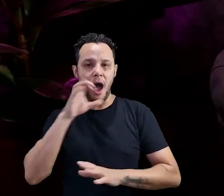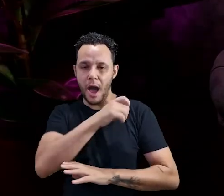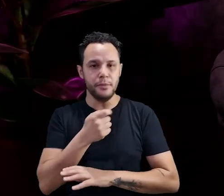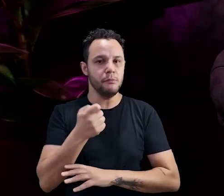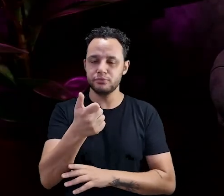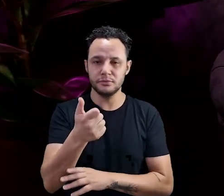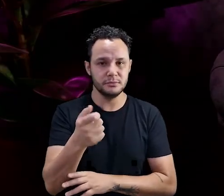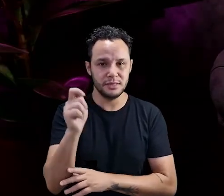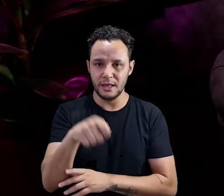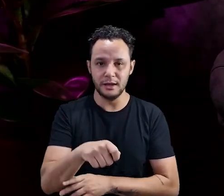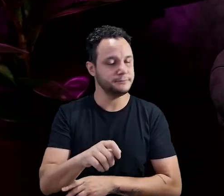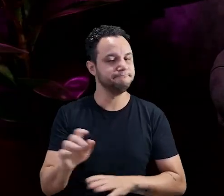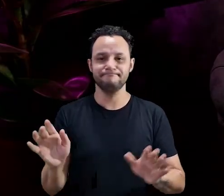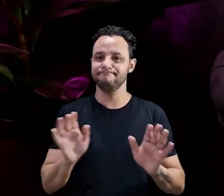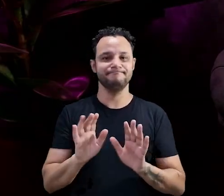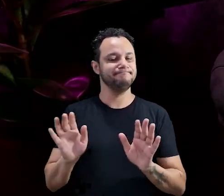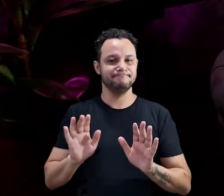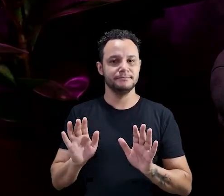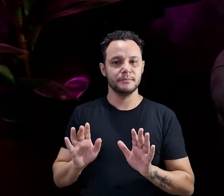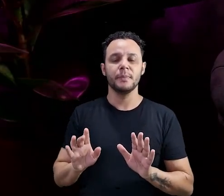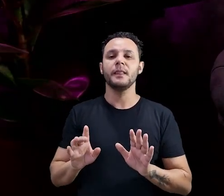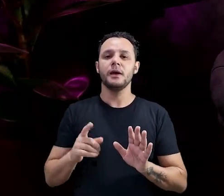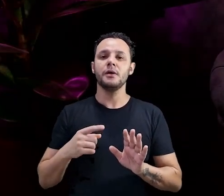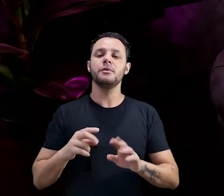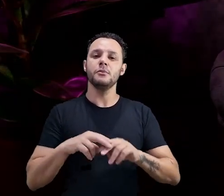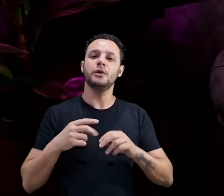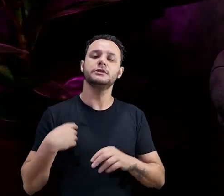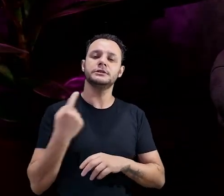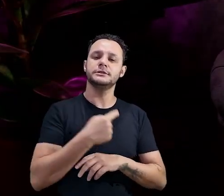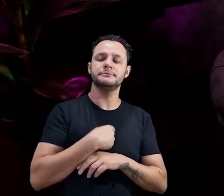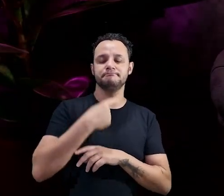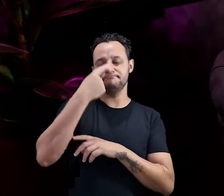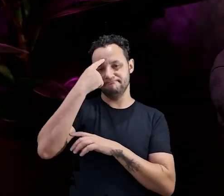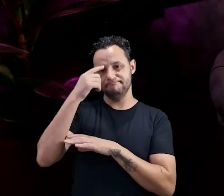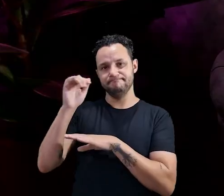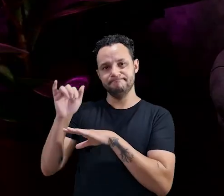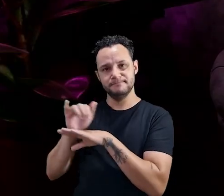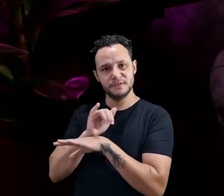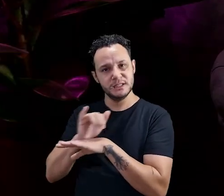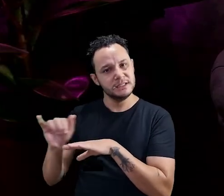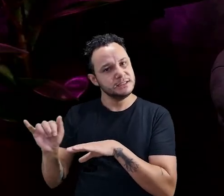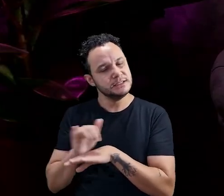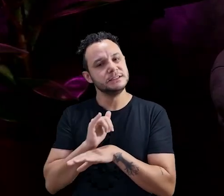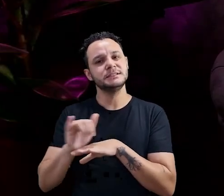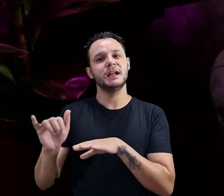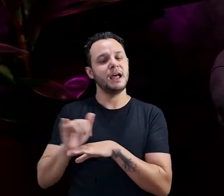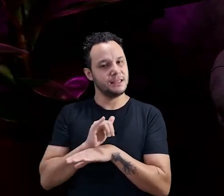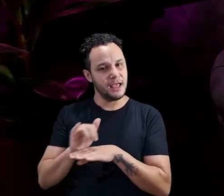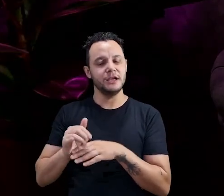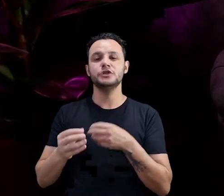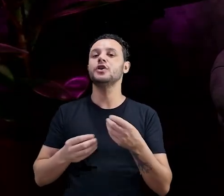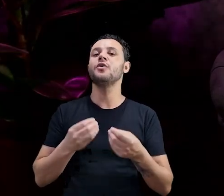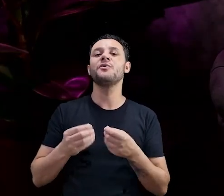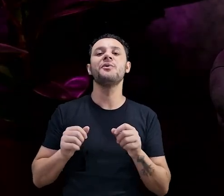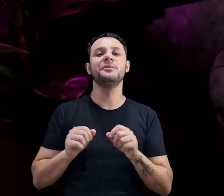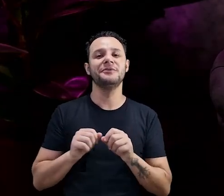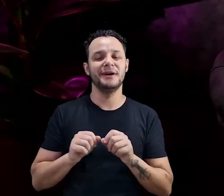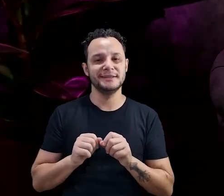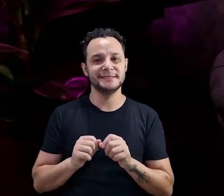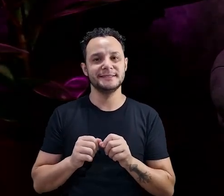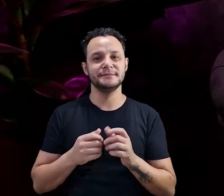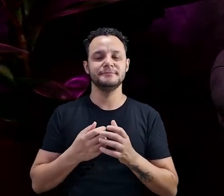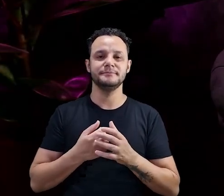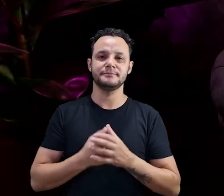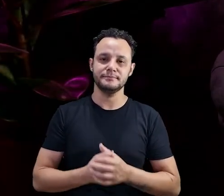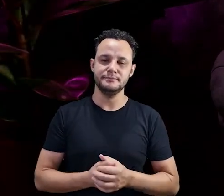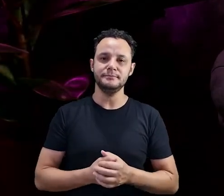vai acontecer de hoje para amanhã, mas o meu estudante já está lá. Então, eu preciso de uma outra estratégia enquanto a melhor